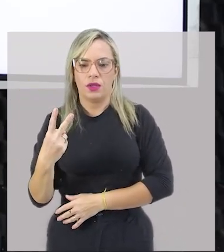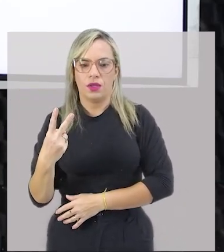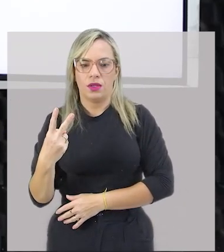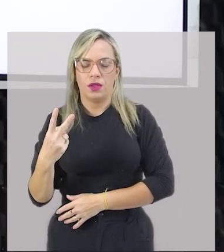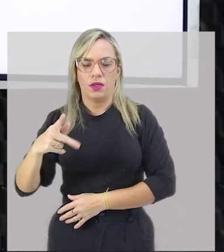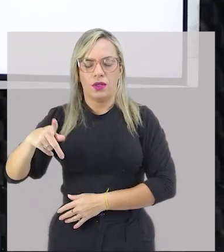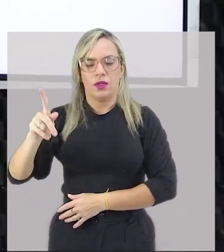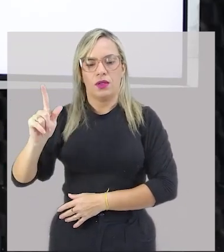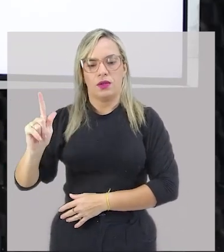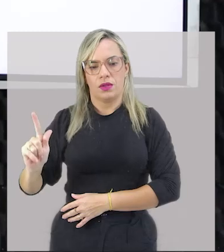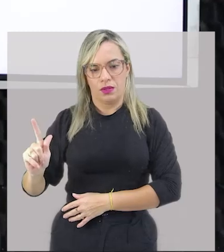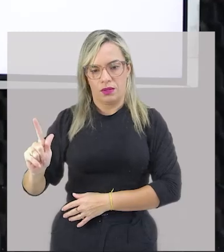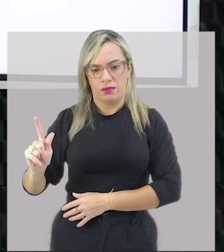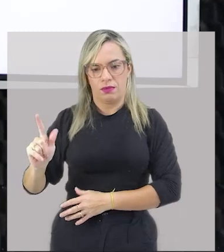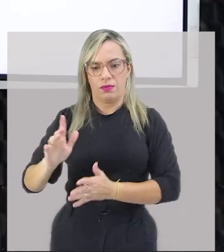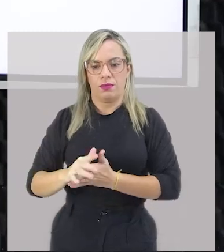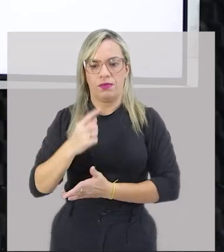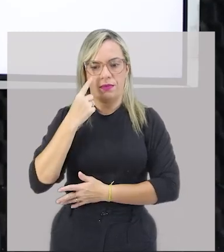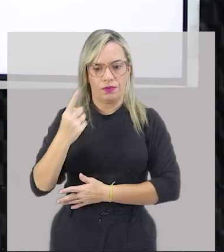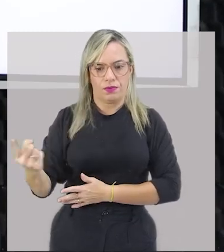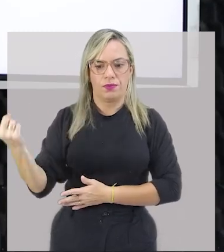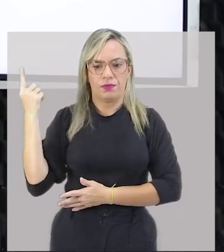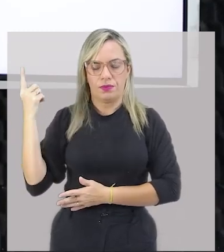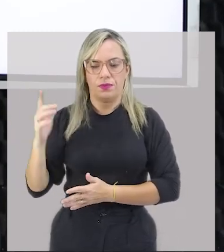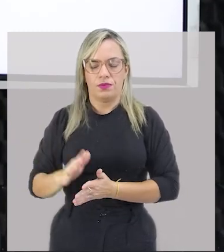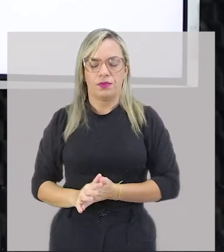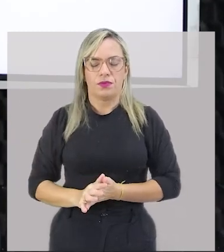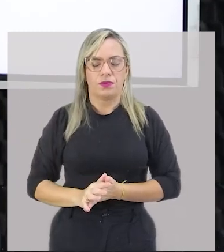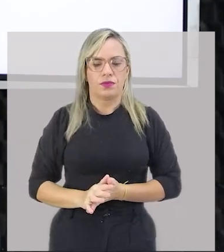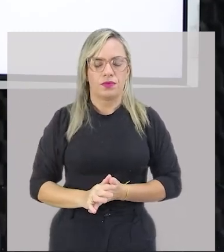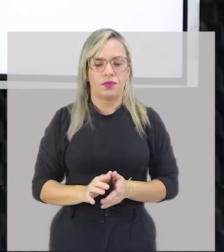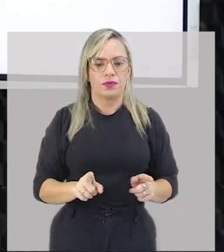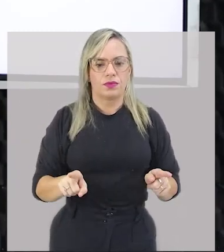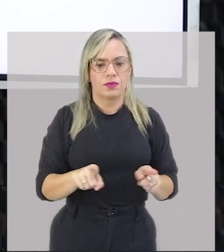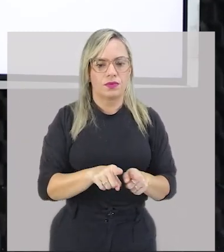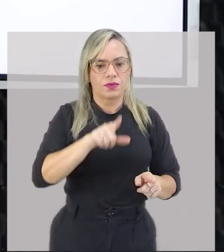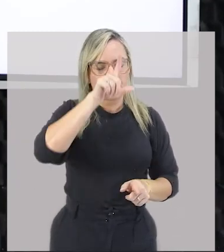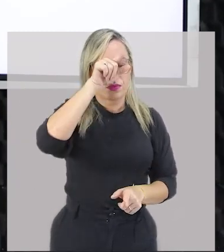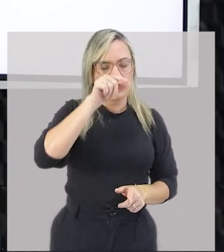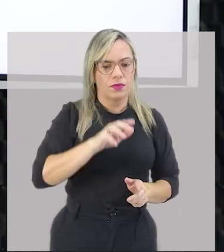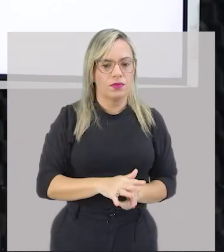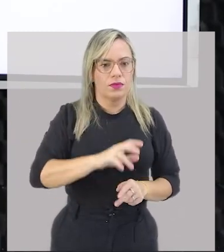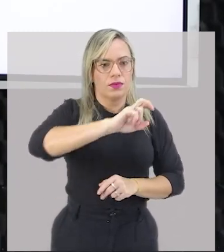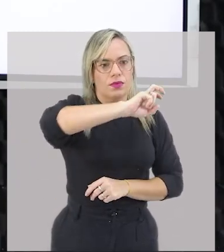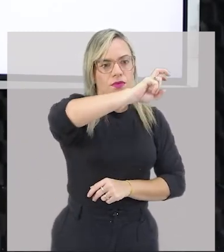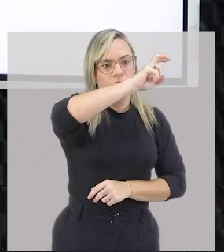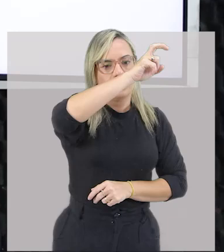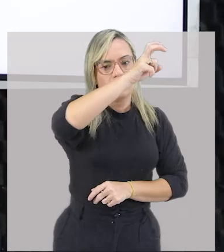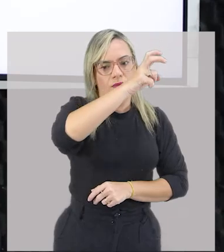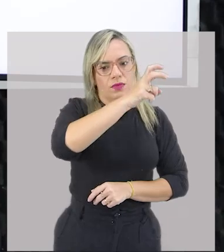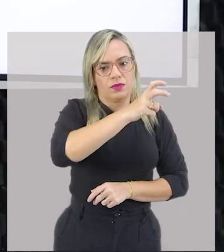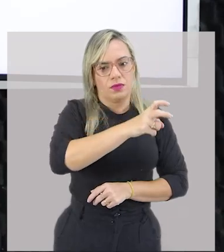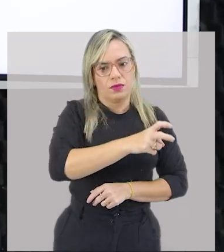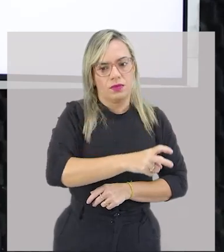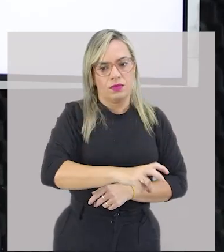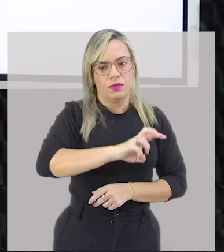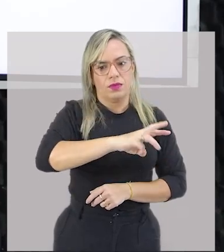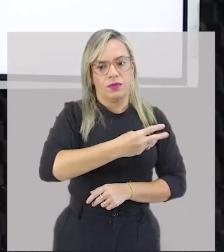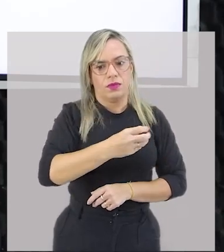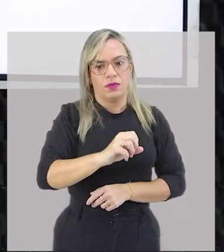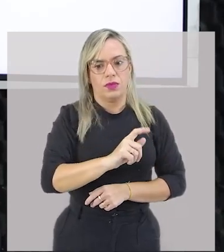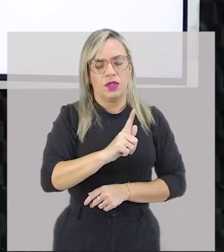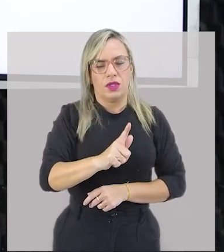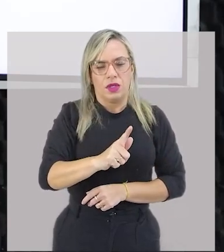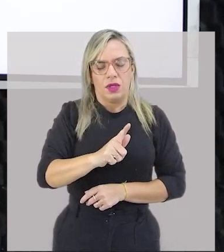1 quilo e 320 gramas. E uma pena de 30 gramas. Pô, super